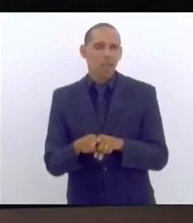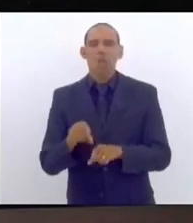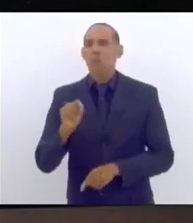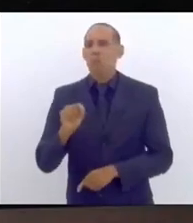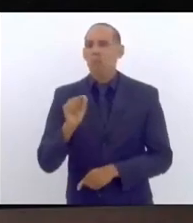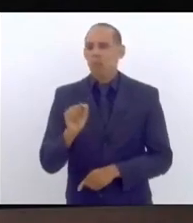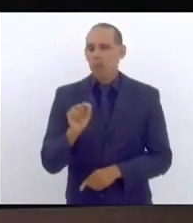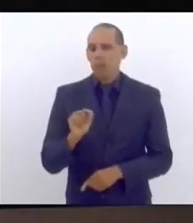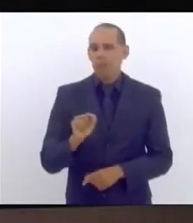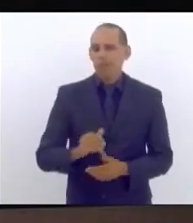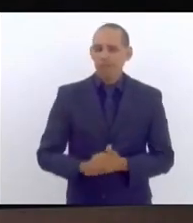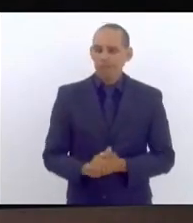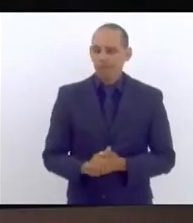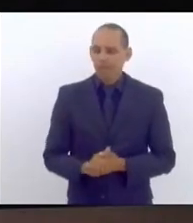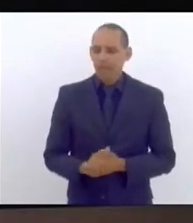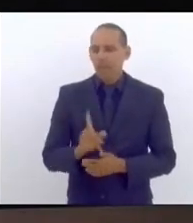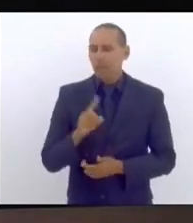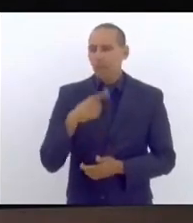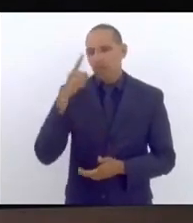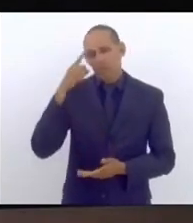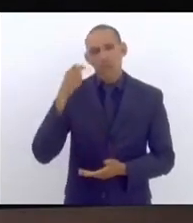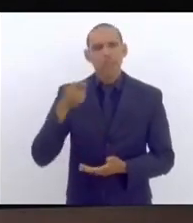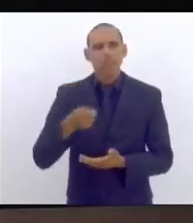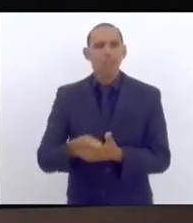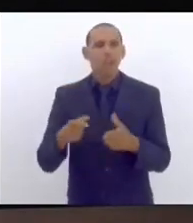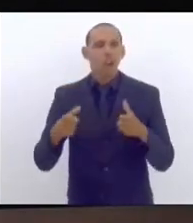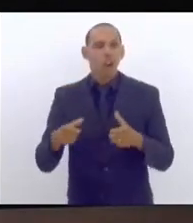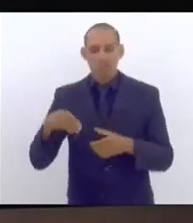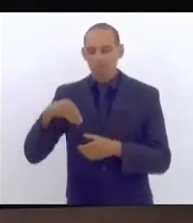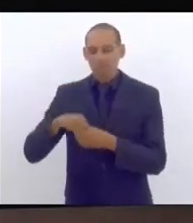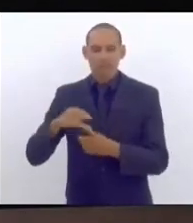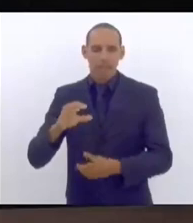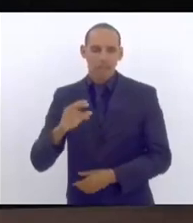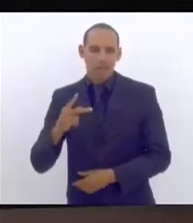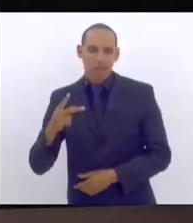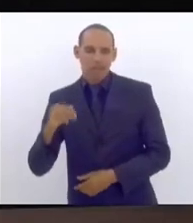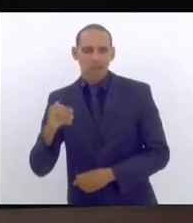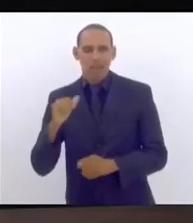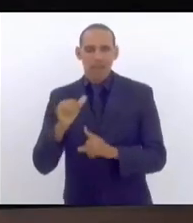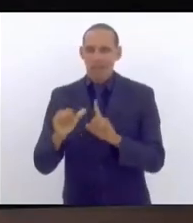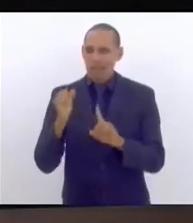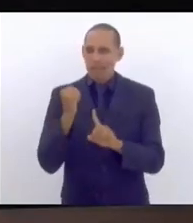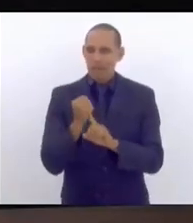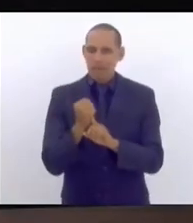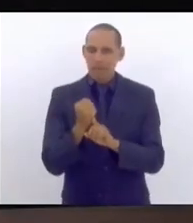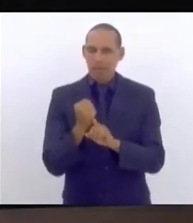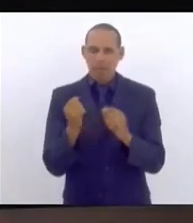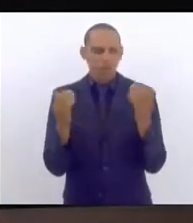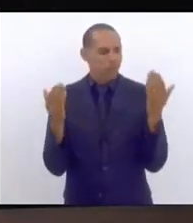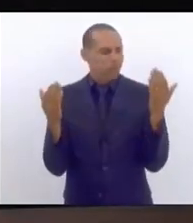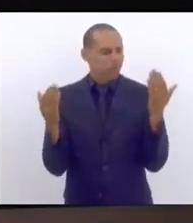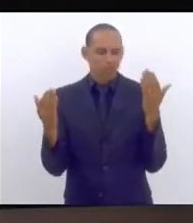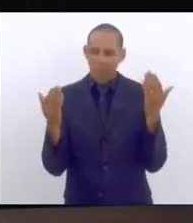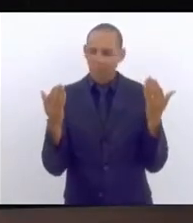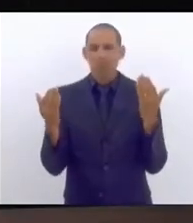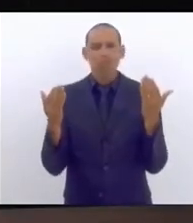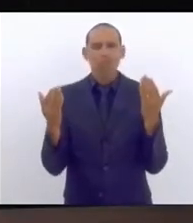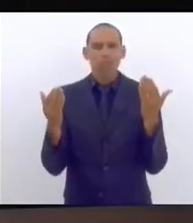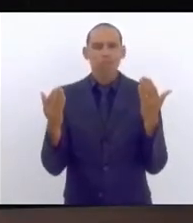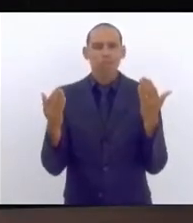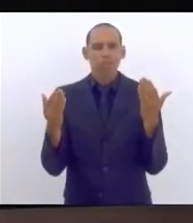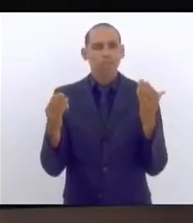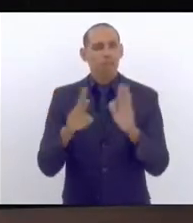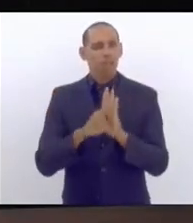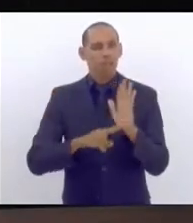estava decidido na CPI do feminicídio. Como resultado dessa CPI,